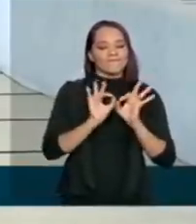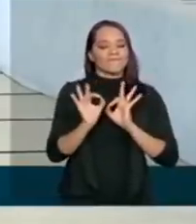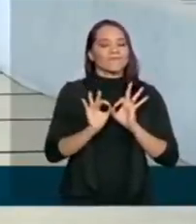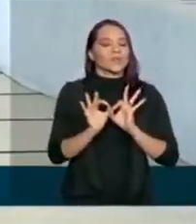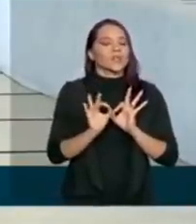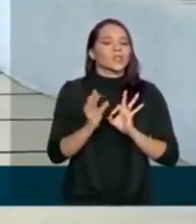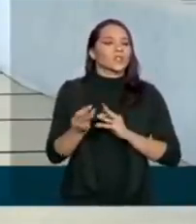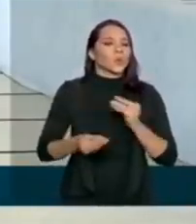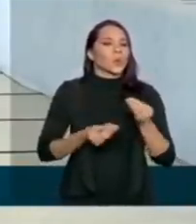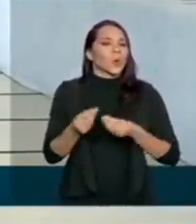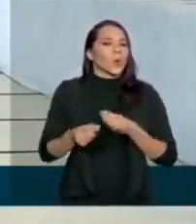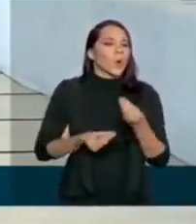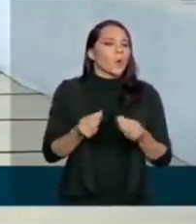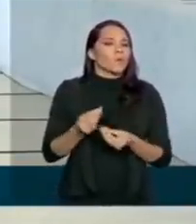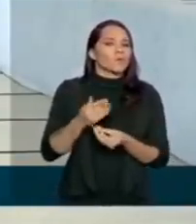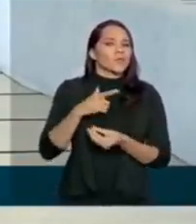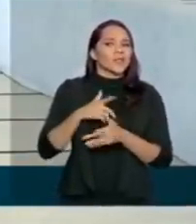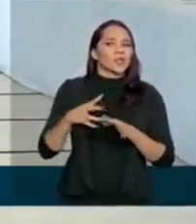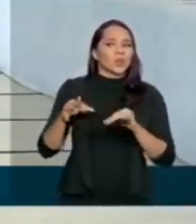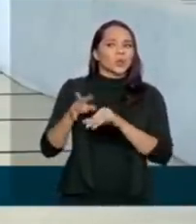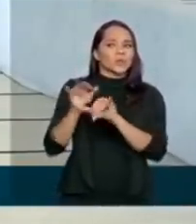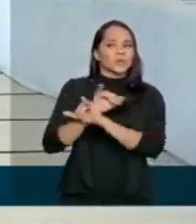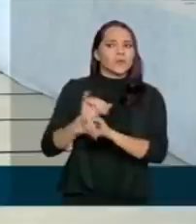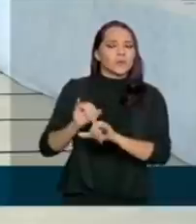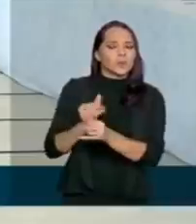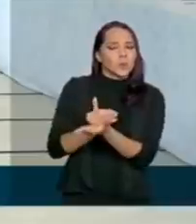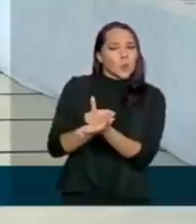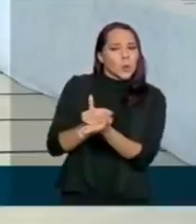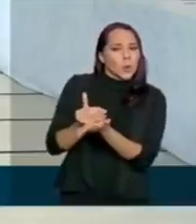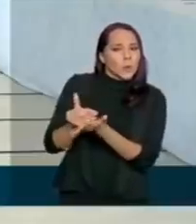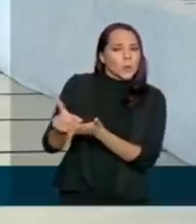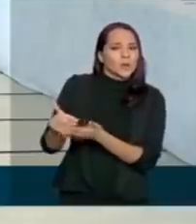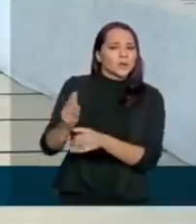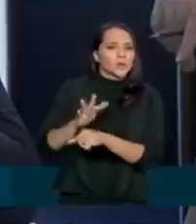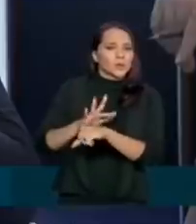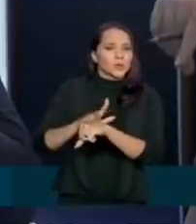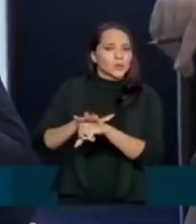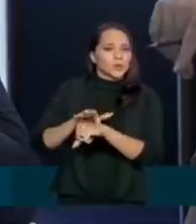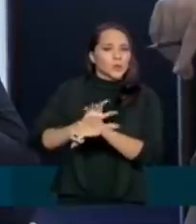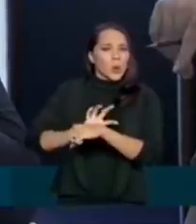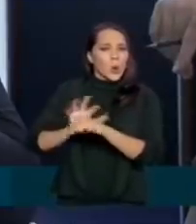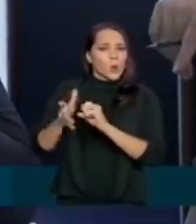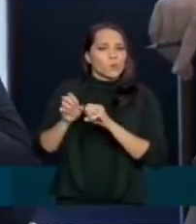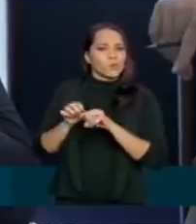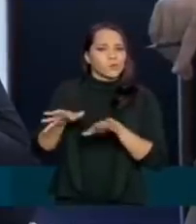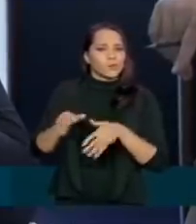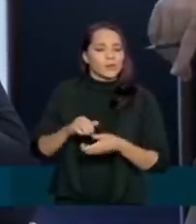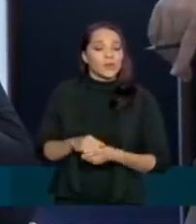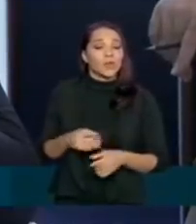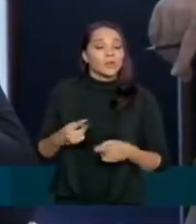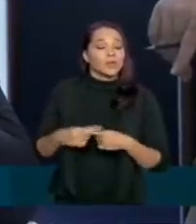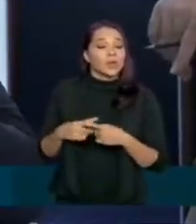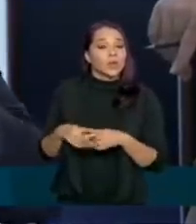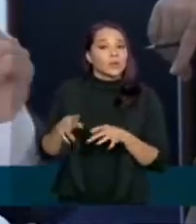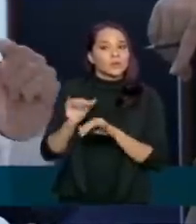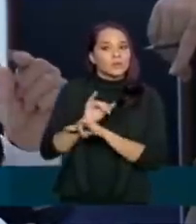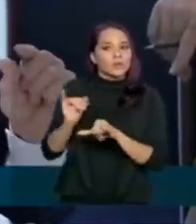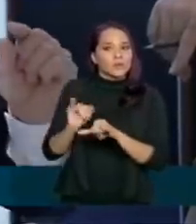como buscar todos os dados desde o início da pandemia. Porque os dados precisam ser consultados